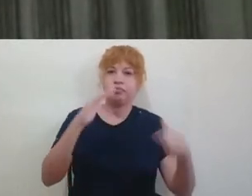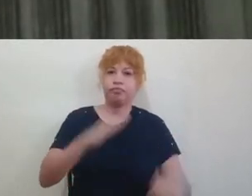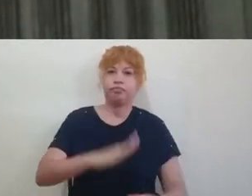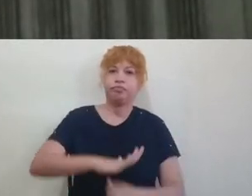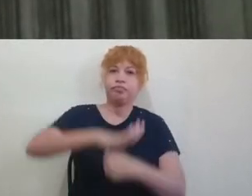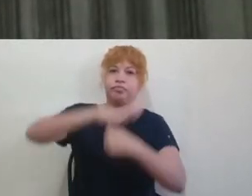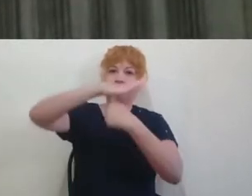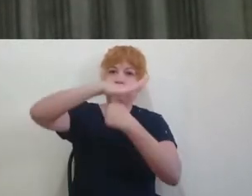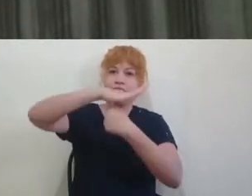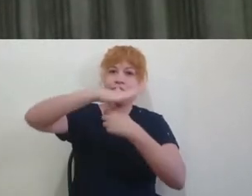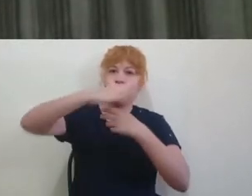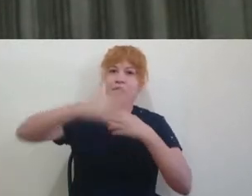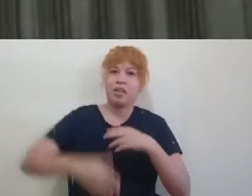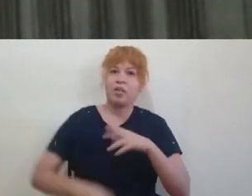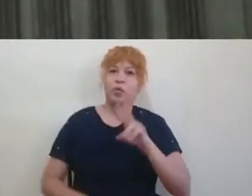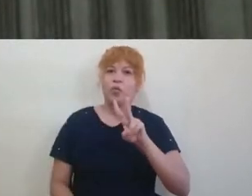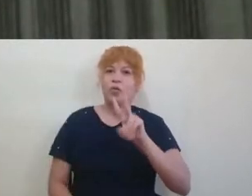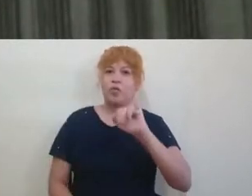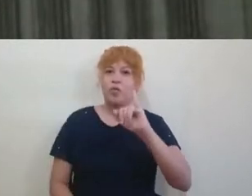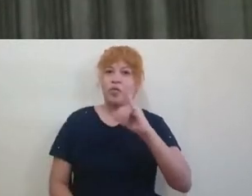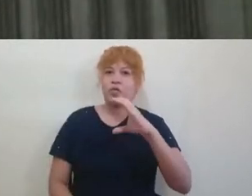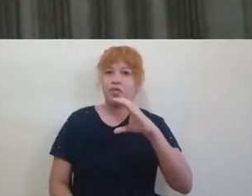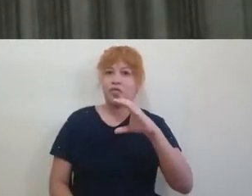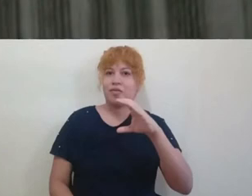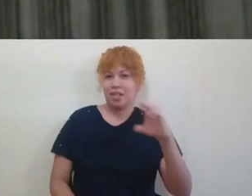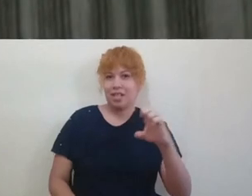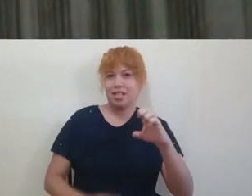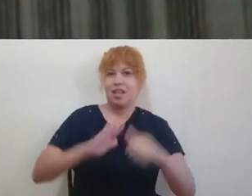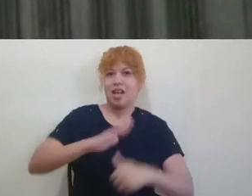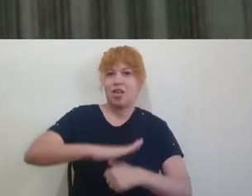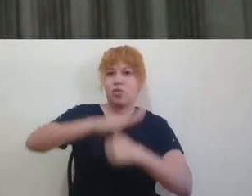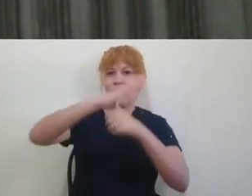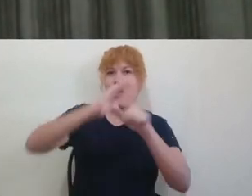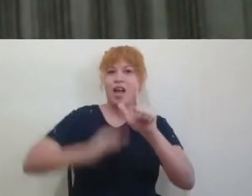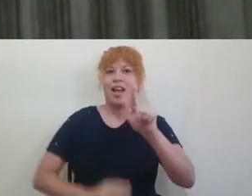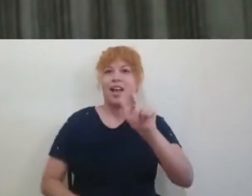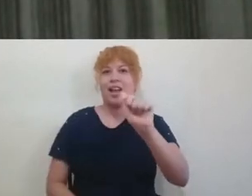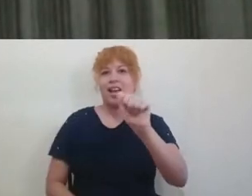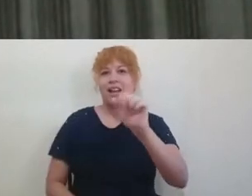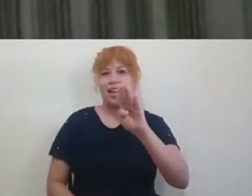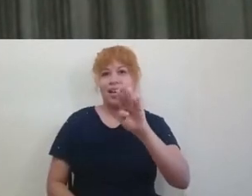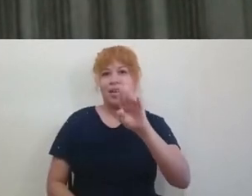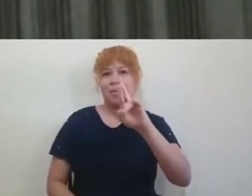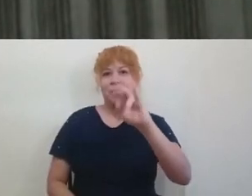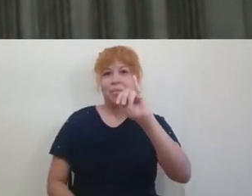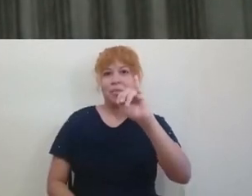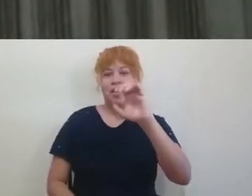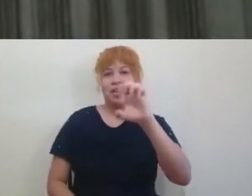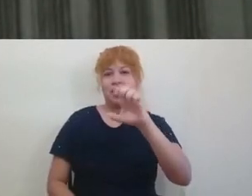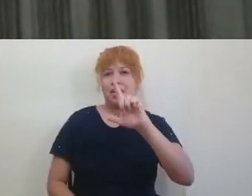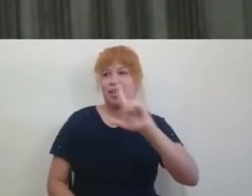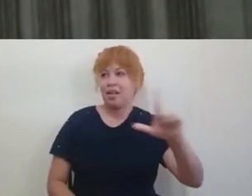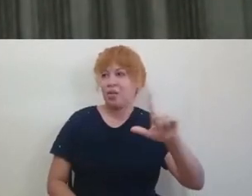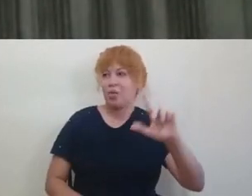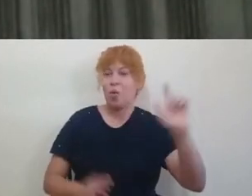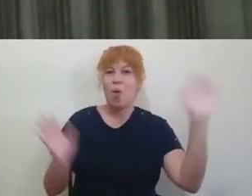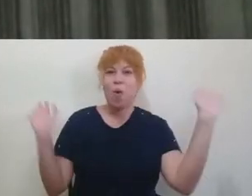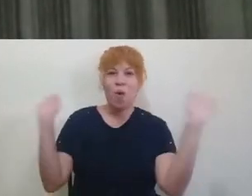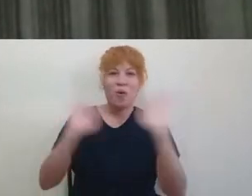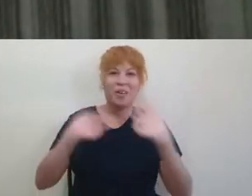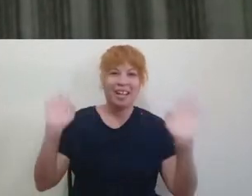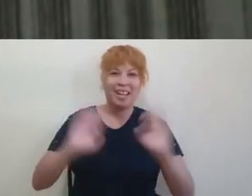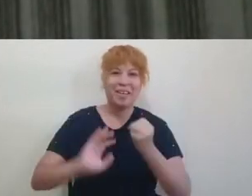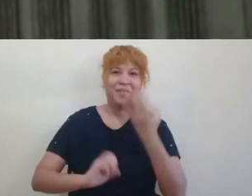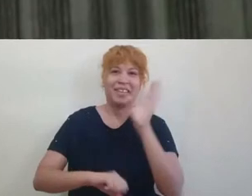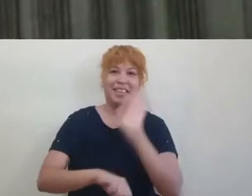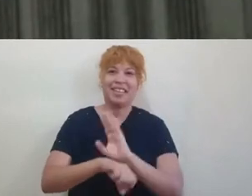em nome da qual saúdo os demais pró-reitores da UFRP. Cumprimento a professora Ellen Viegas,